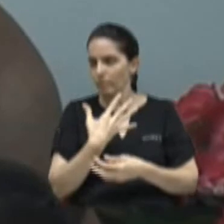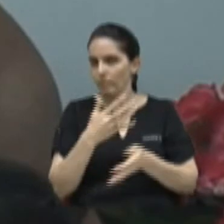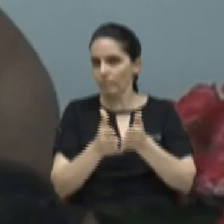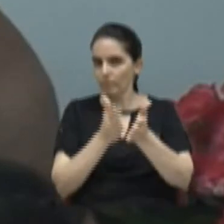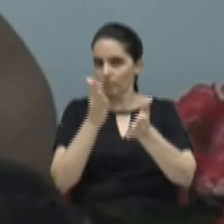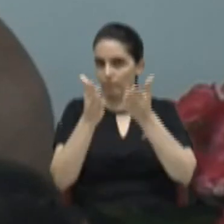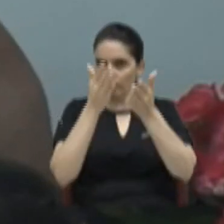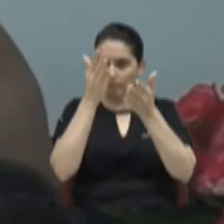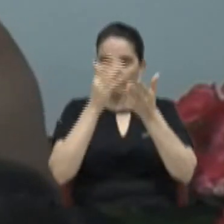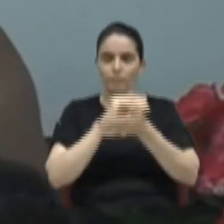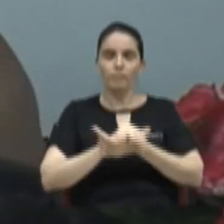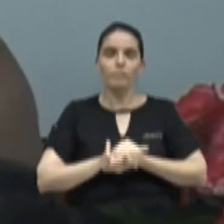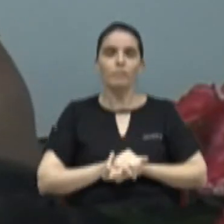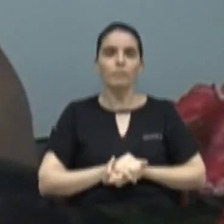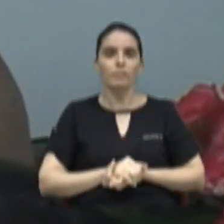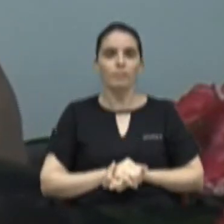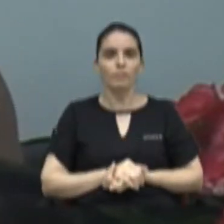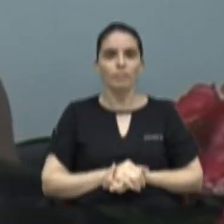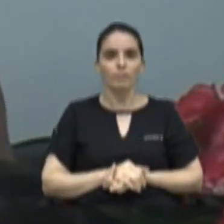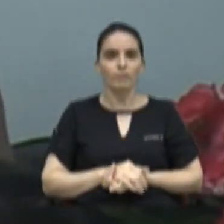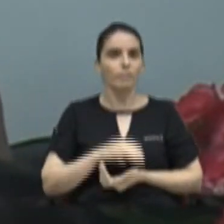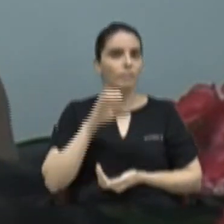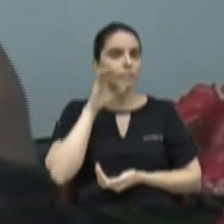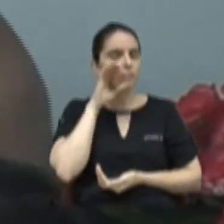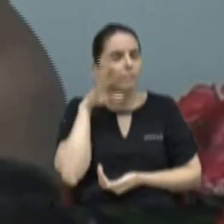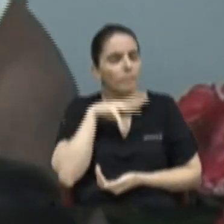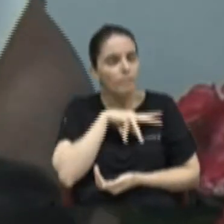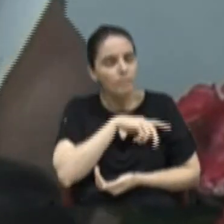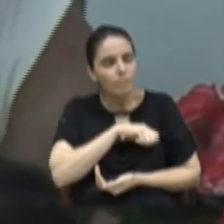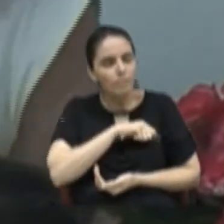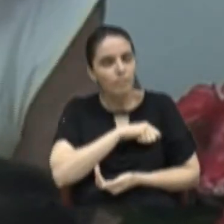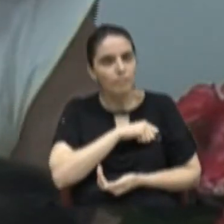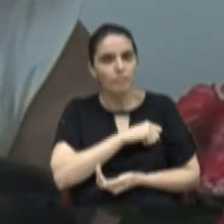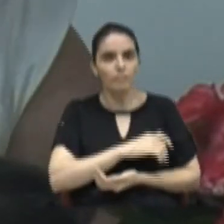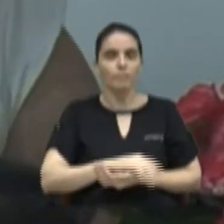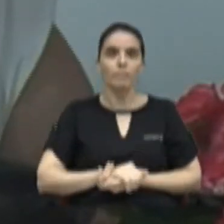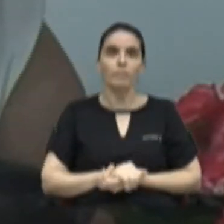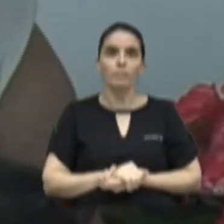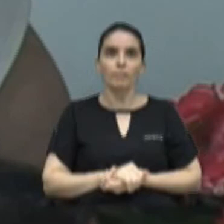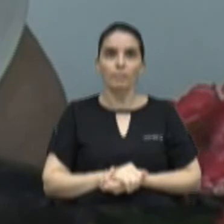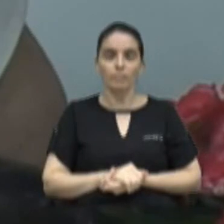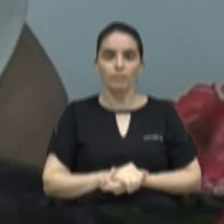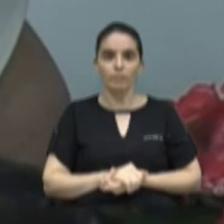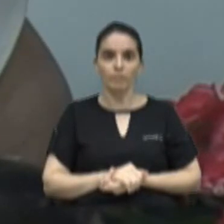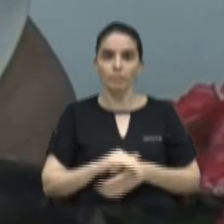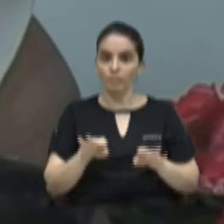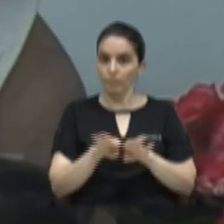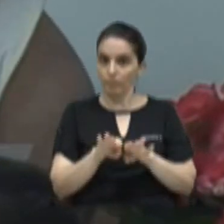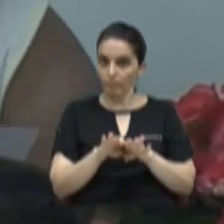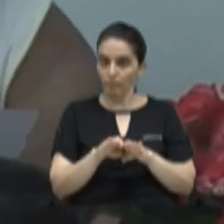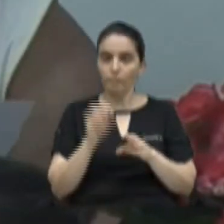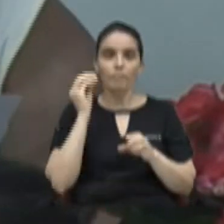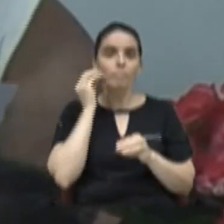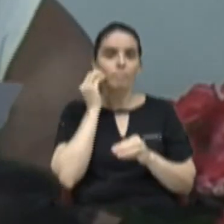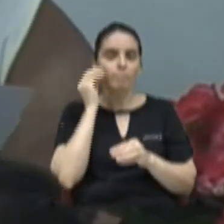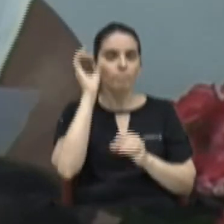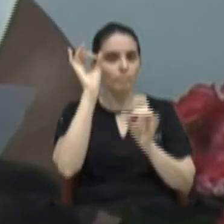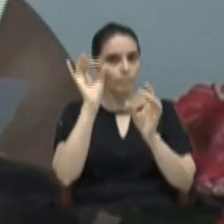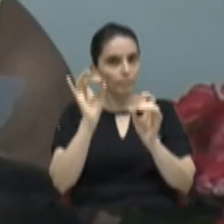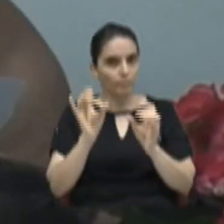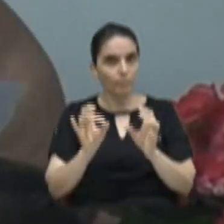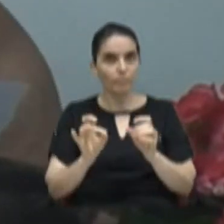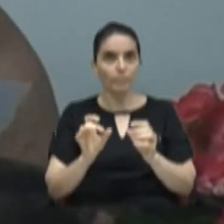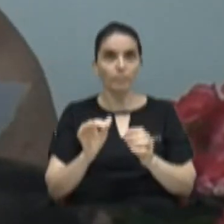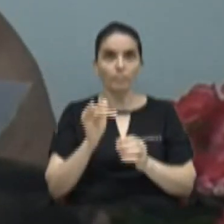maravilhoso. Pelo menos para mim, eu amo receber flores. Muito obrigada, me emocionei por conta disso. Também quero deixar um beijo especial, uma rosa